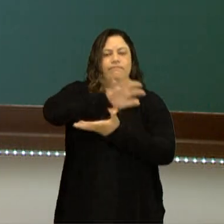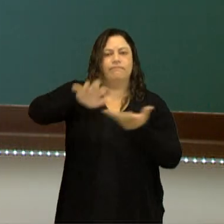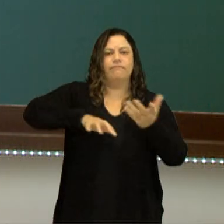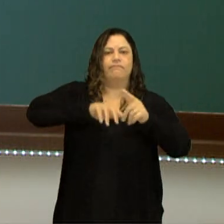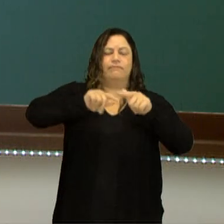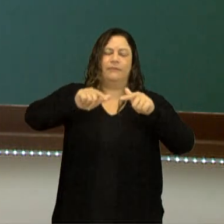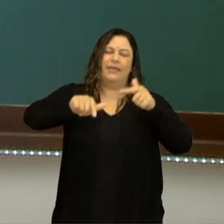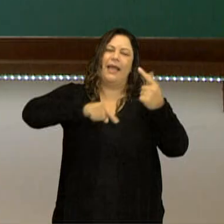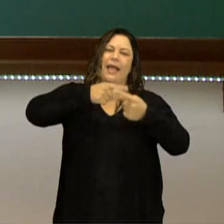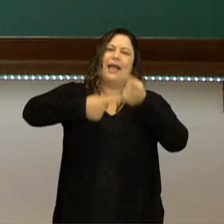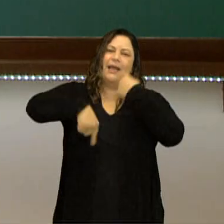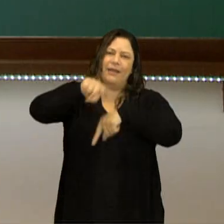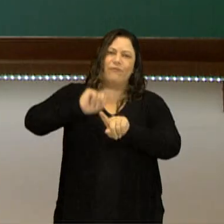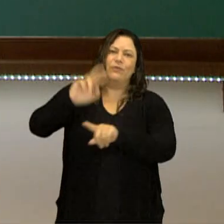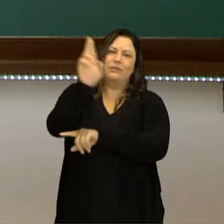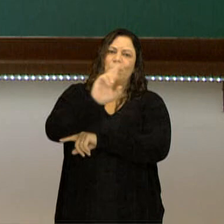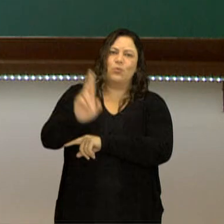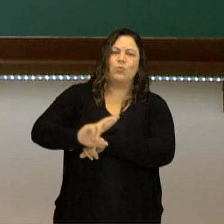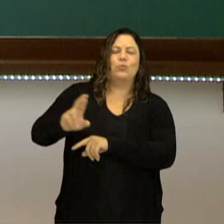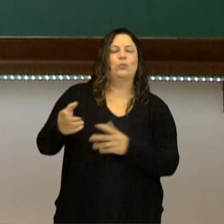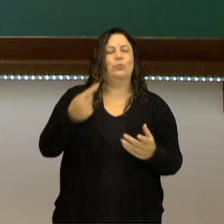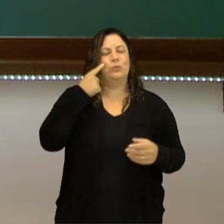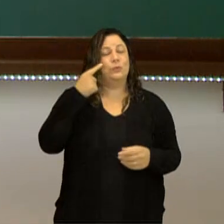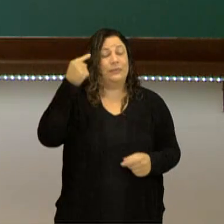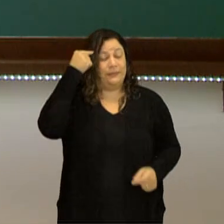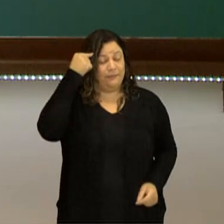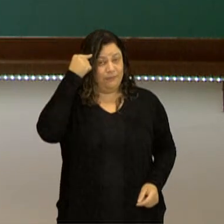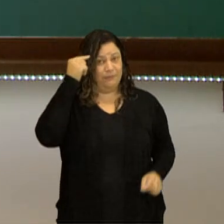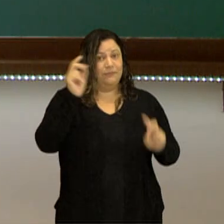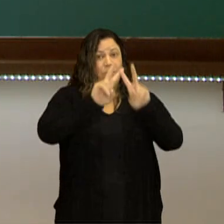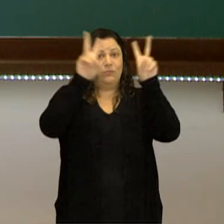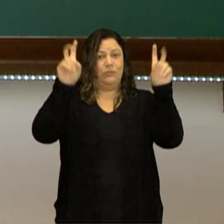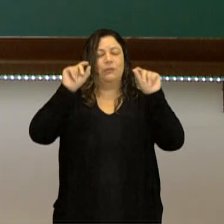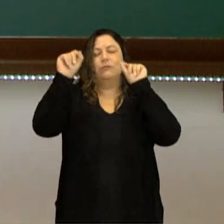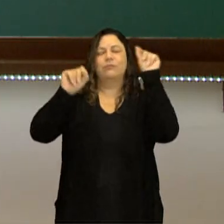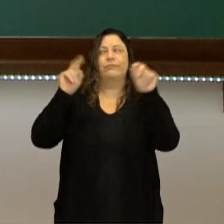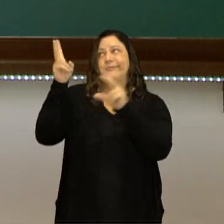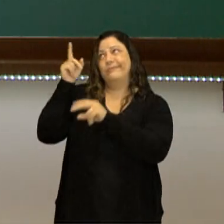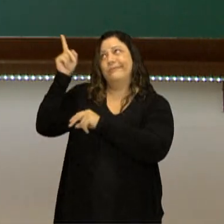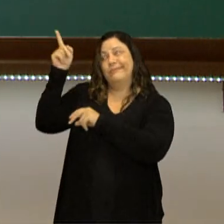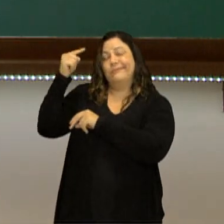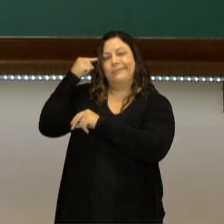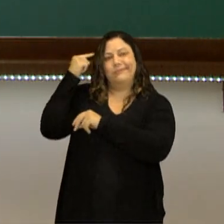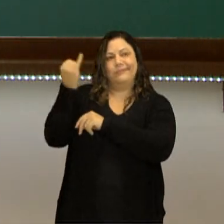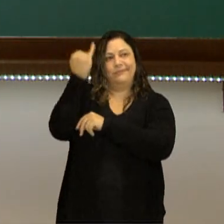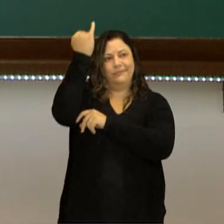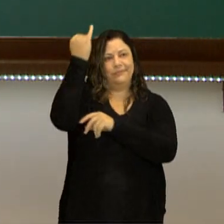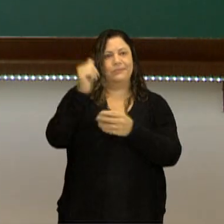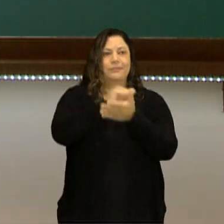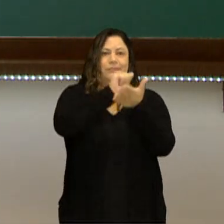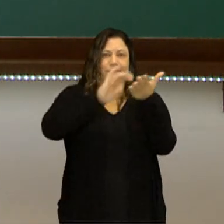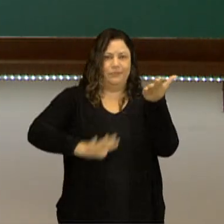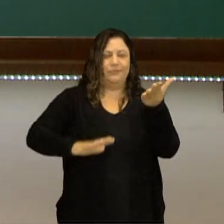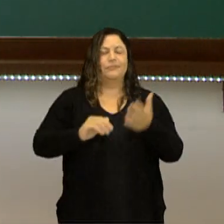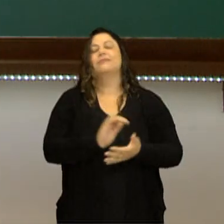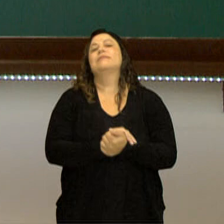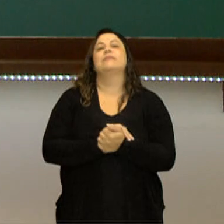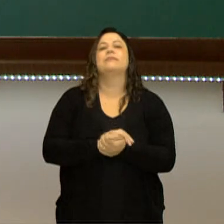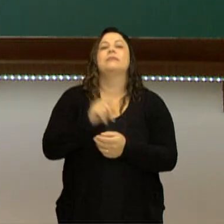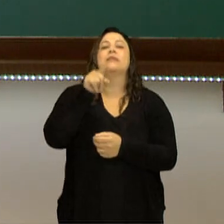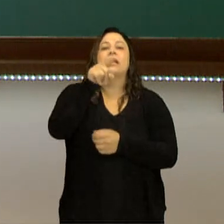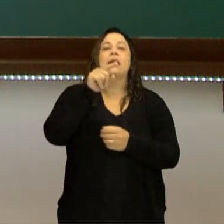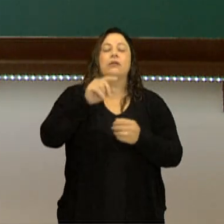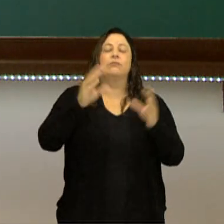1917. Então, vamos gravar bem quem eles são. Temos aqui uma atividade, quero que